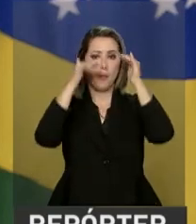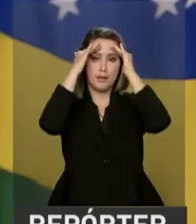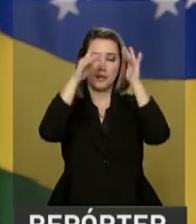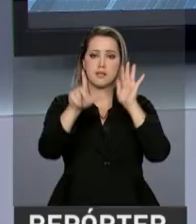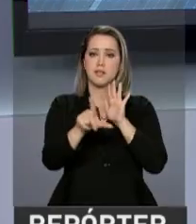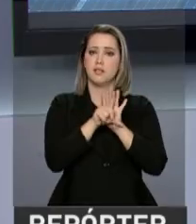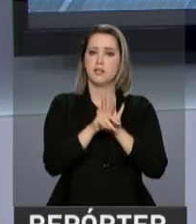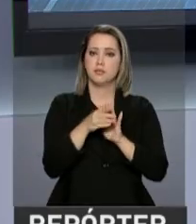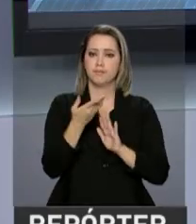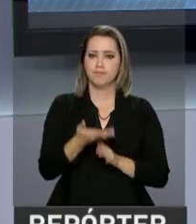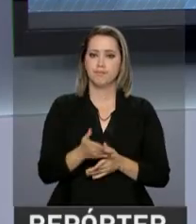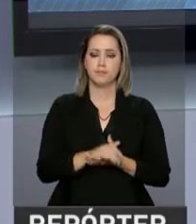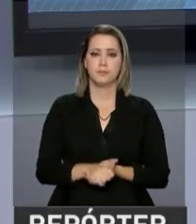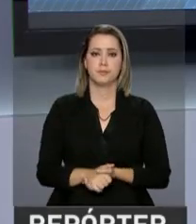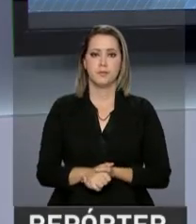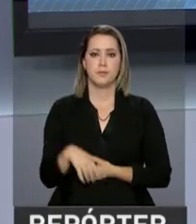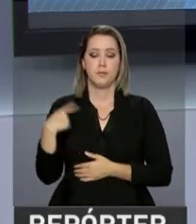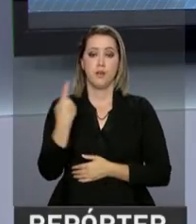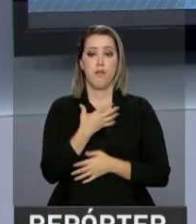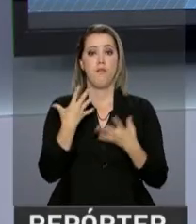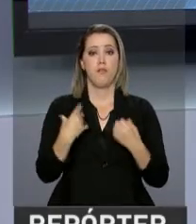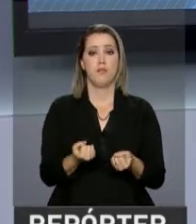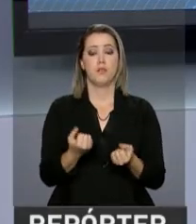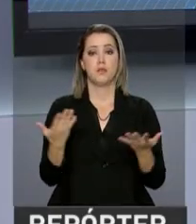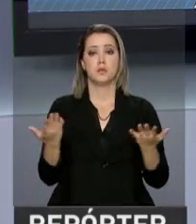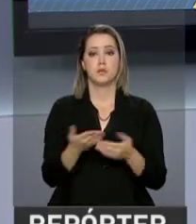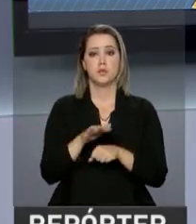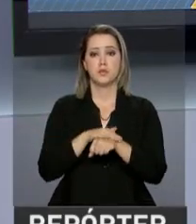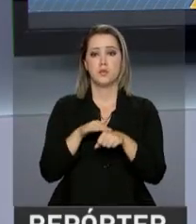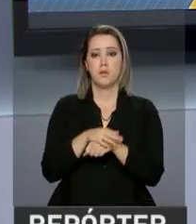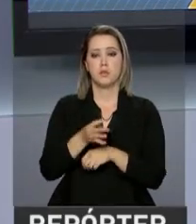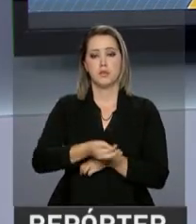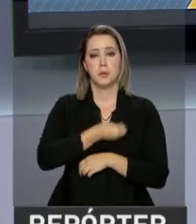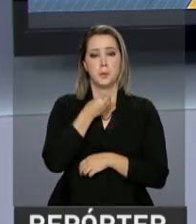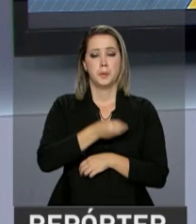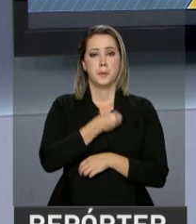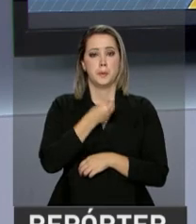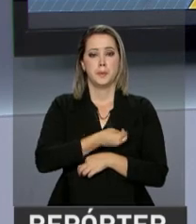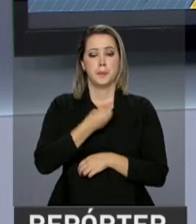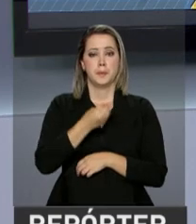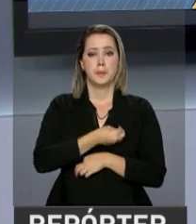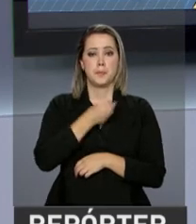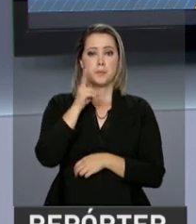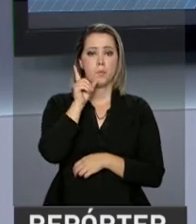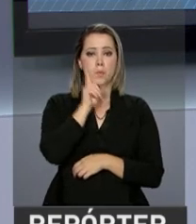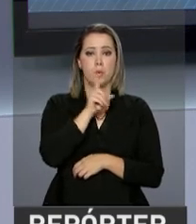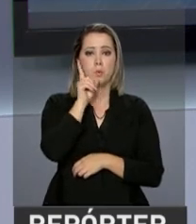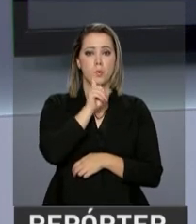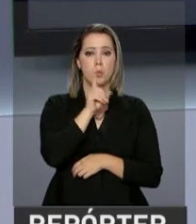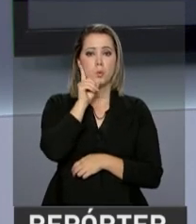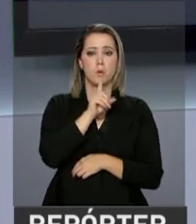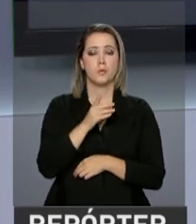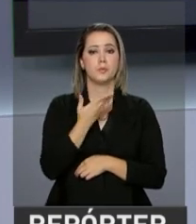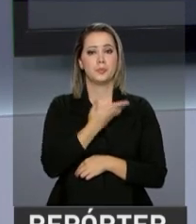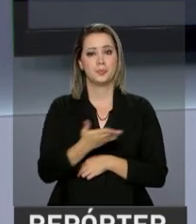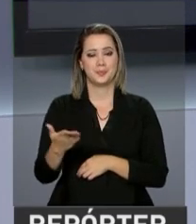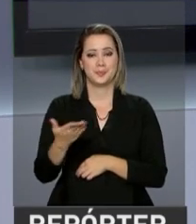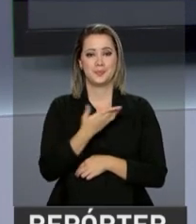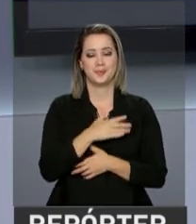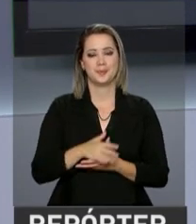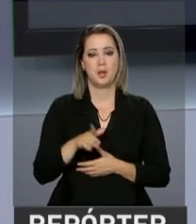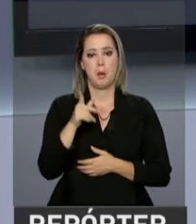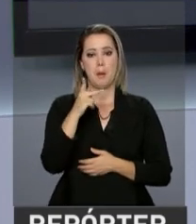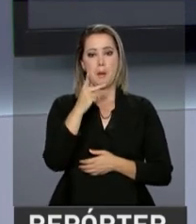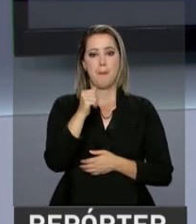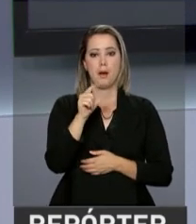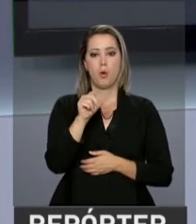lei. E nós vamos agora fazer um contato ao vivo com a nossa correspondente em Washington, nos Estados Unidos, Paola de